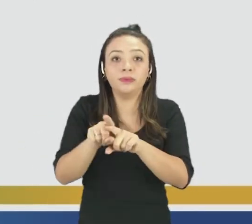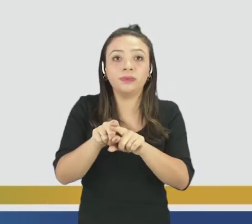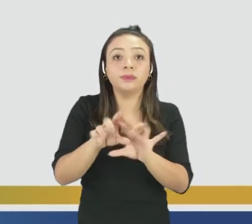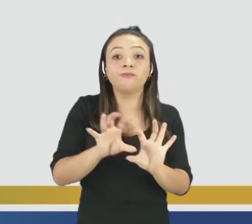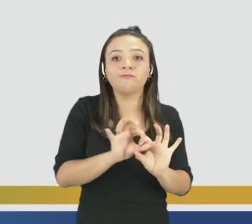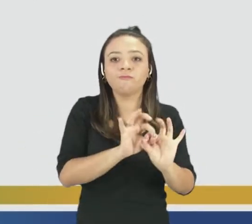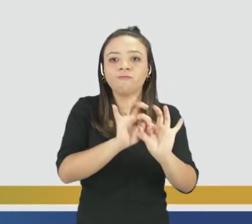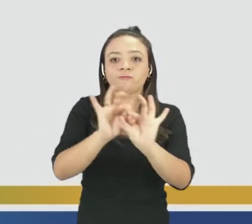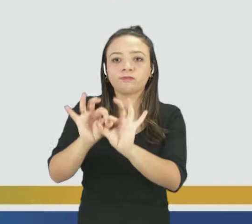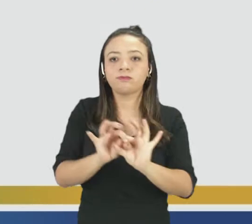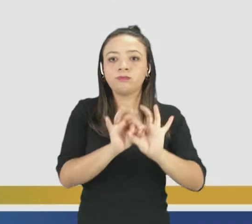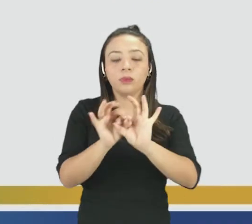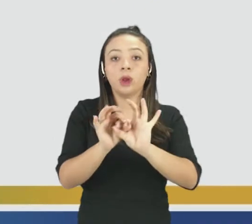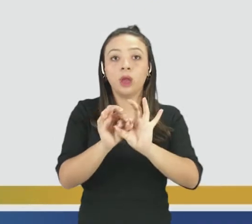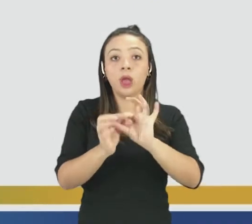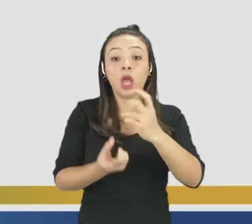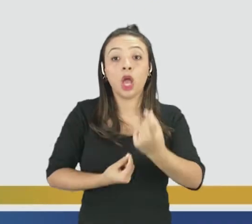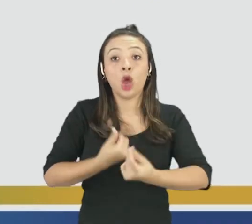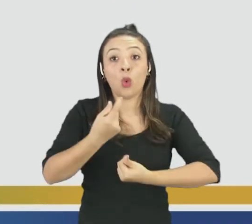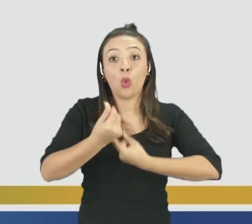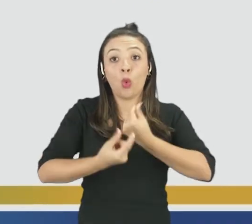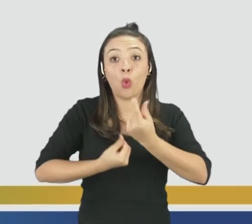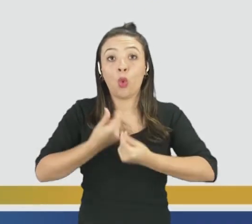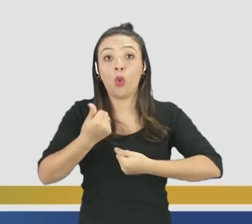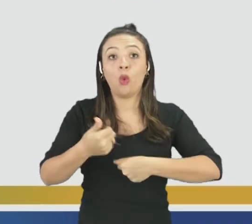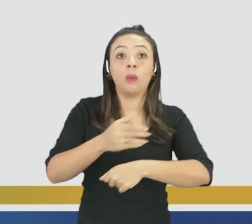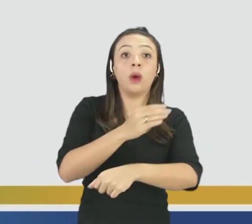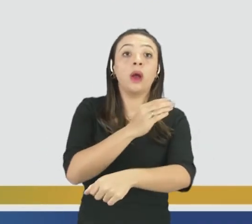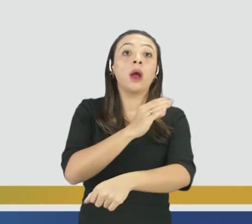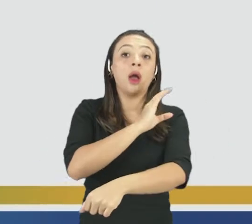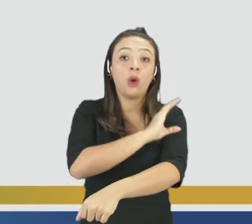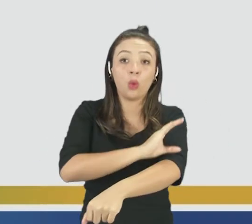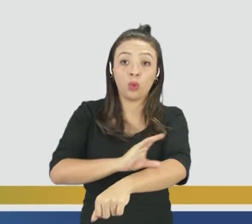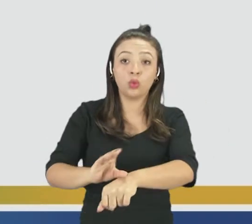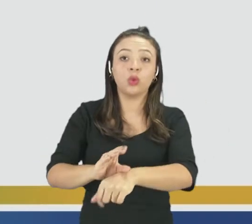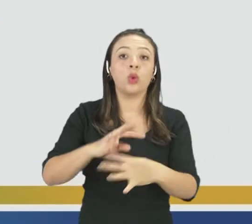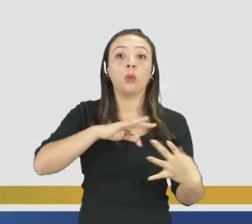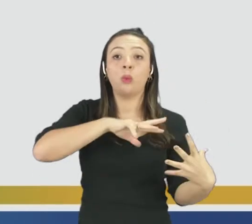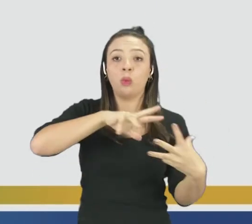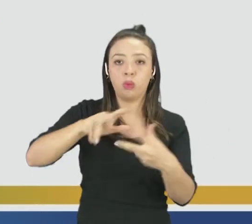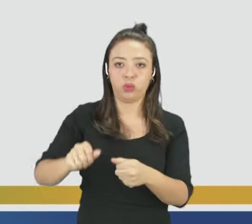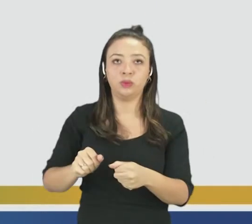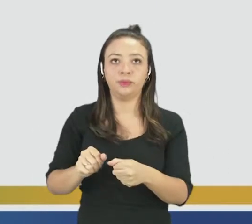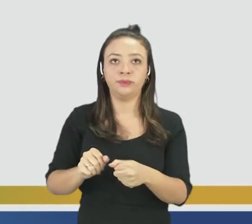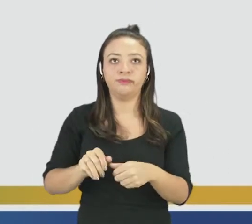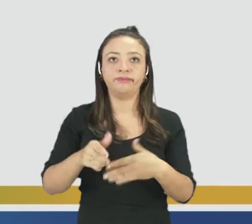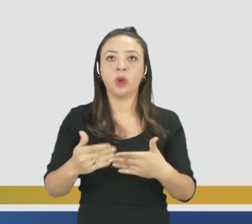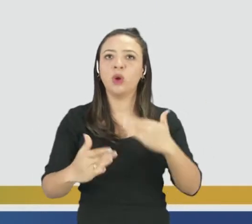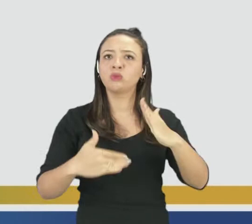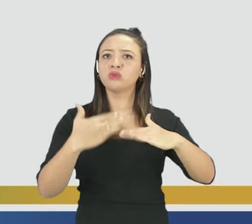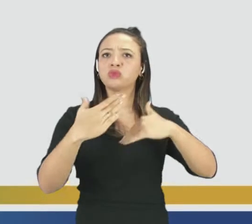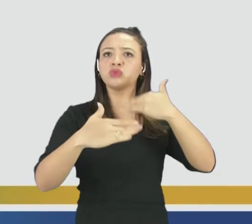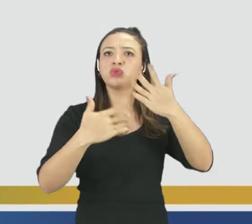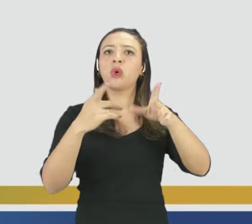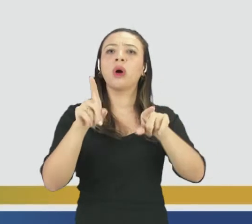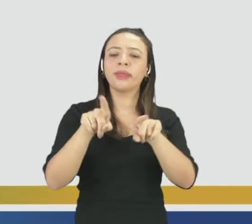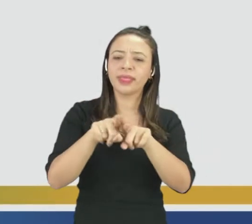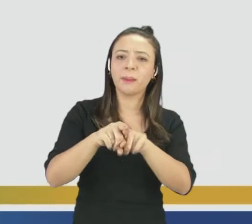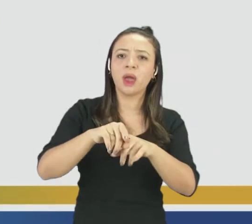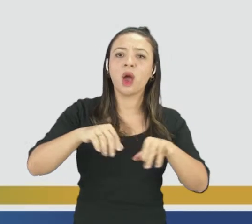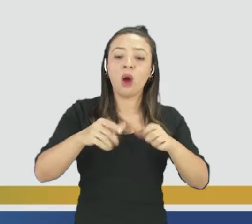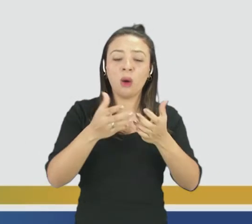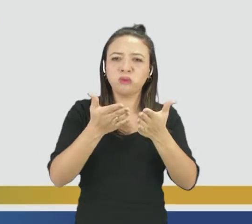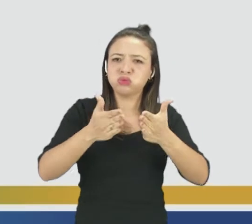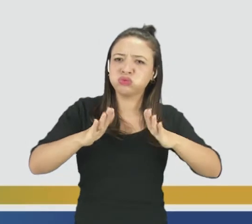união econômica comercial e cultural dos países no mundo o desenvolvimento EA expansão